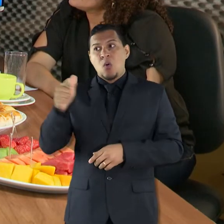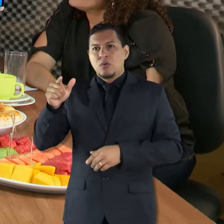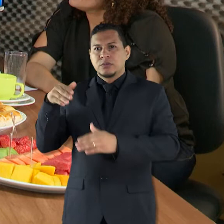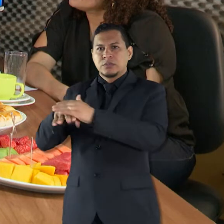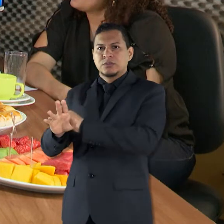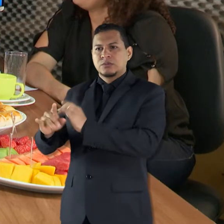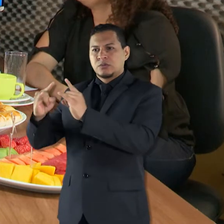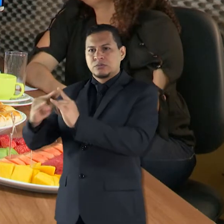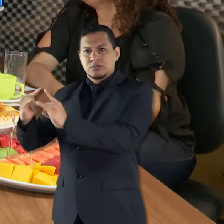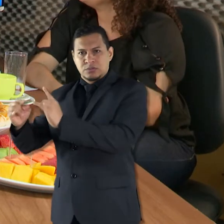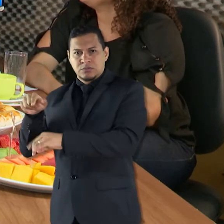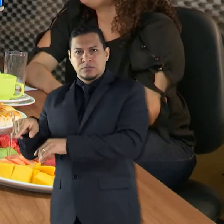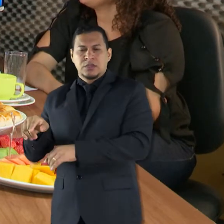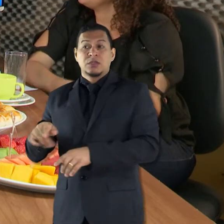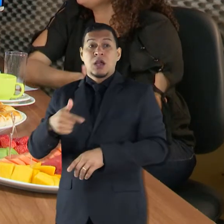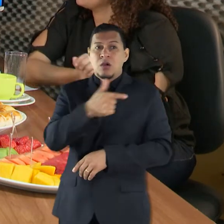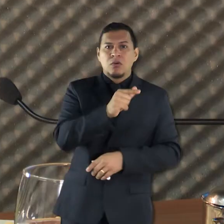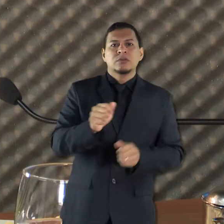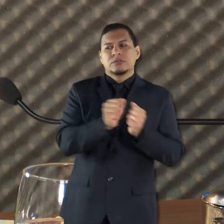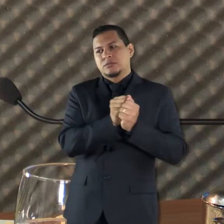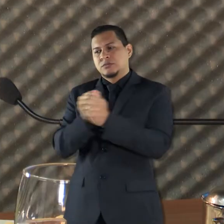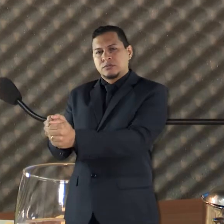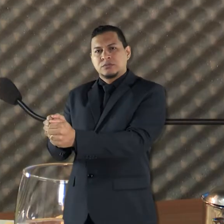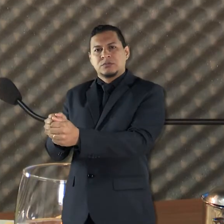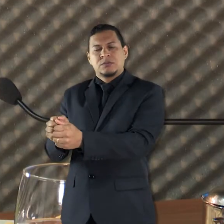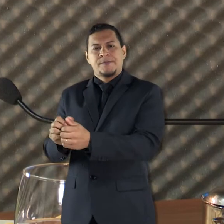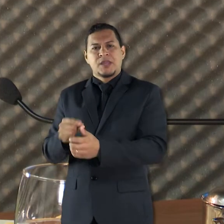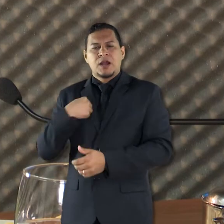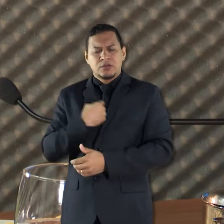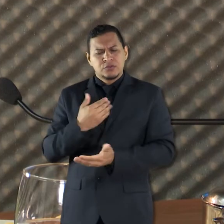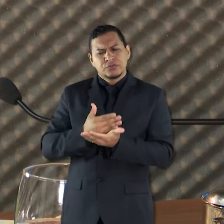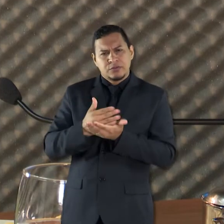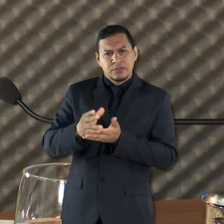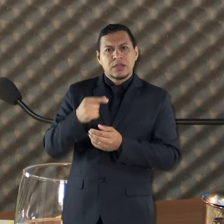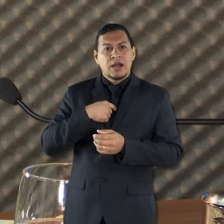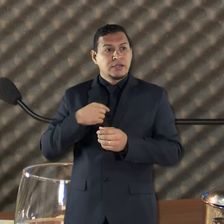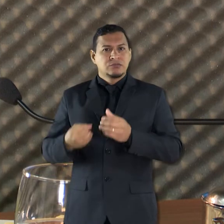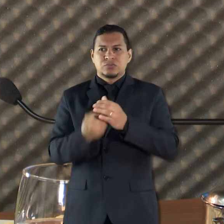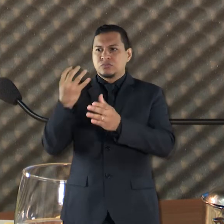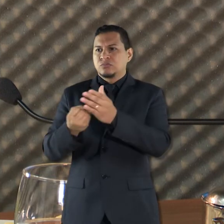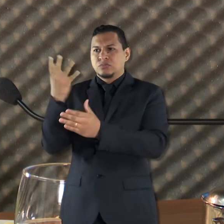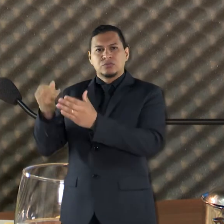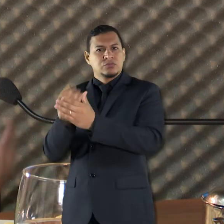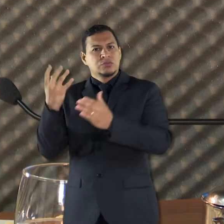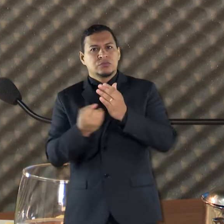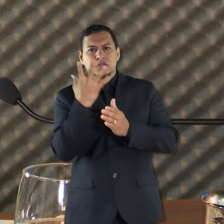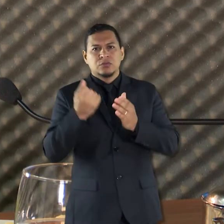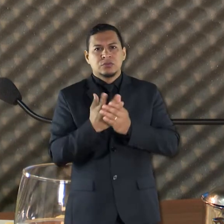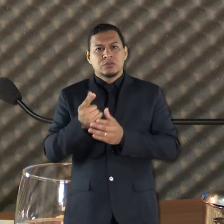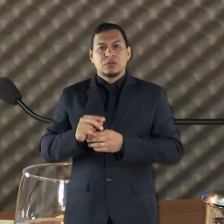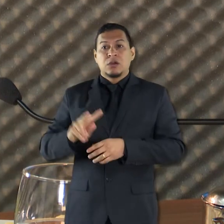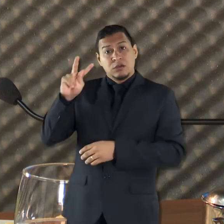junto. Entendi. Olha que legal, né? Que trabalho bacana, né? Aí nós começamos e eles começaram a aparecer.